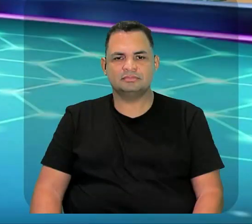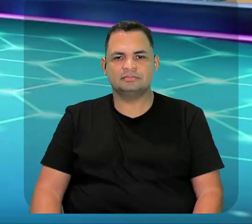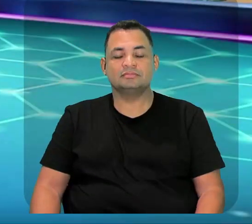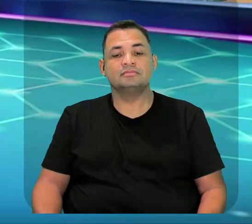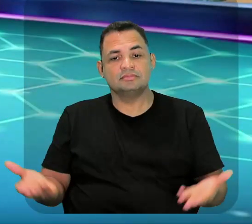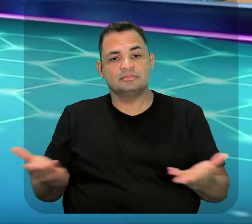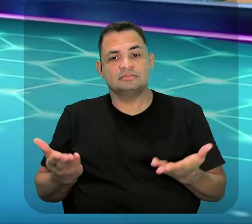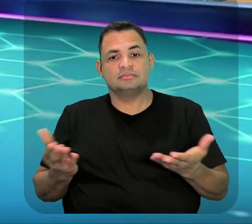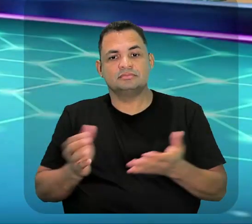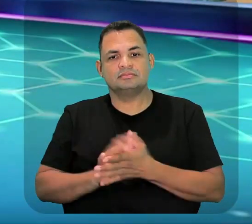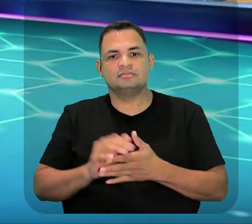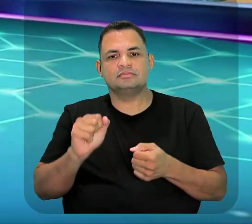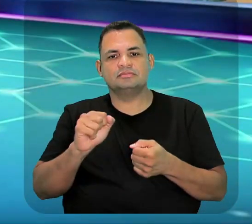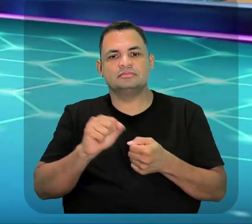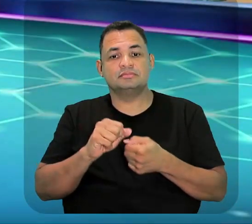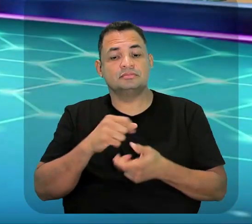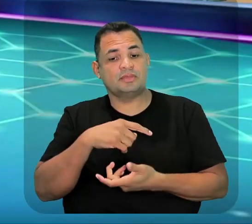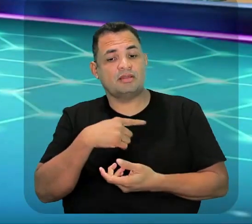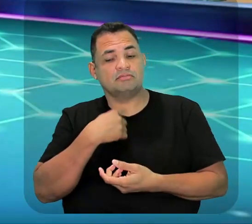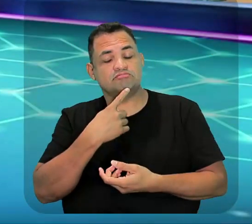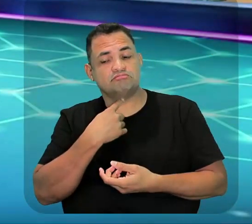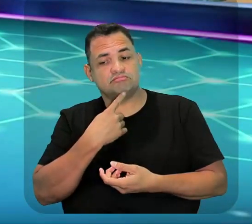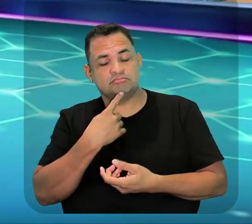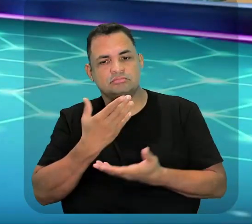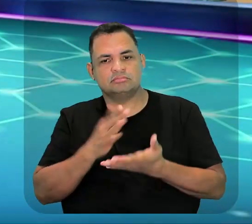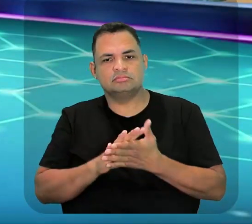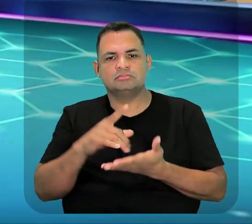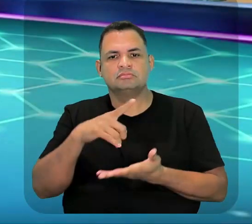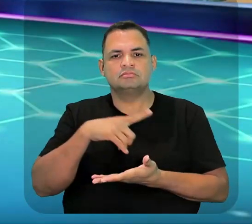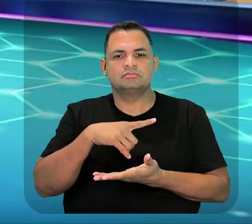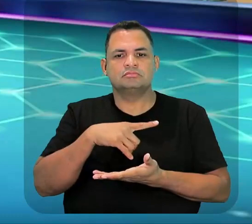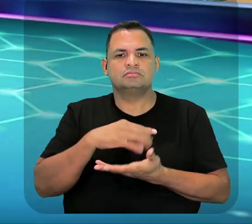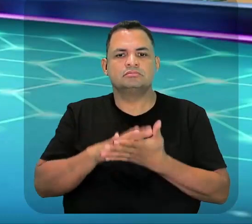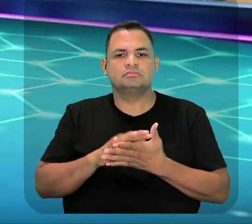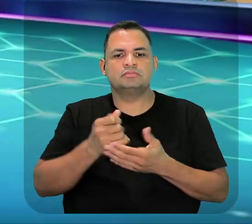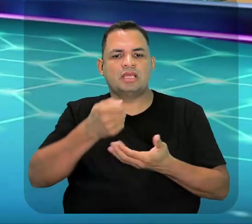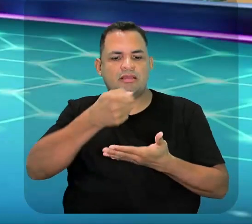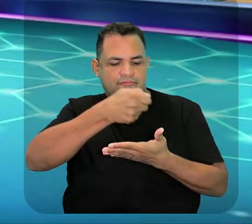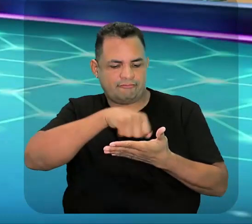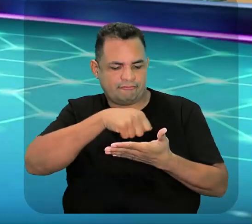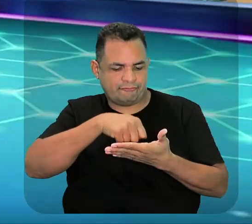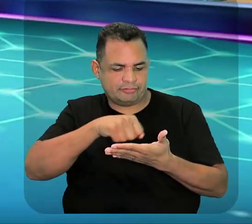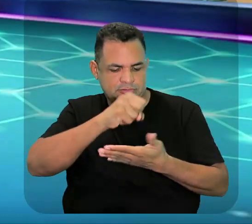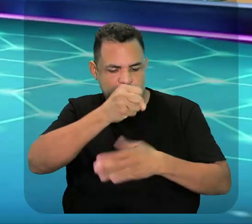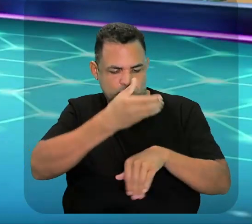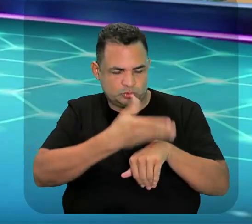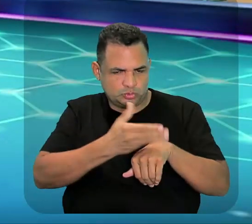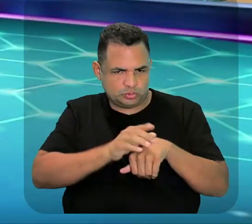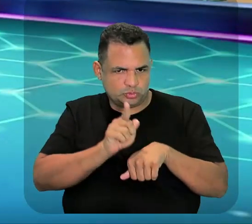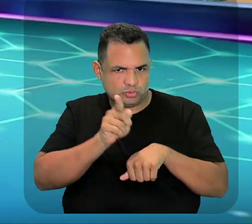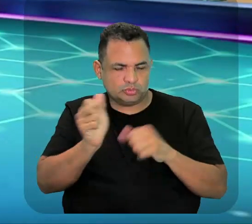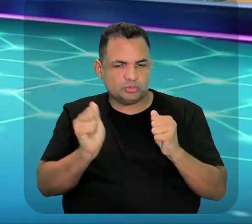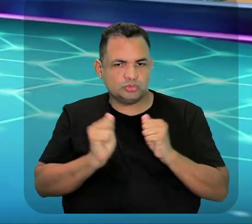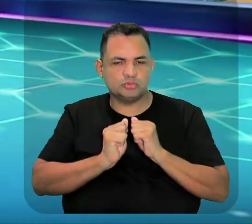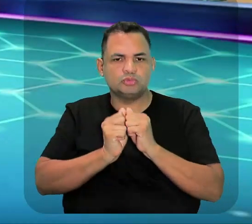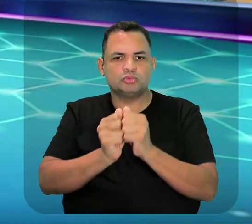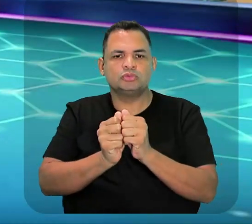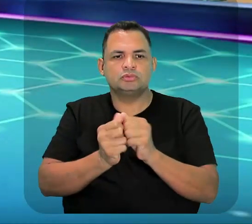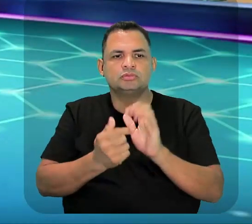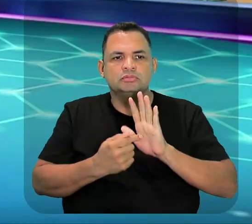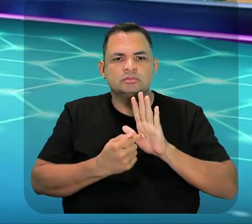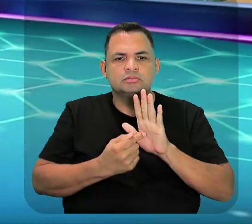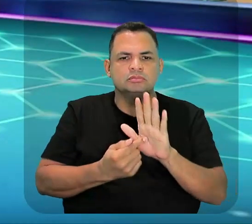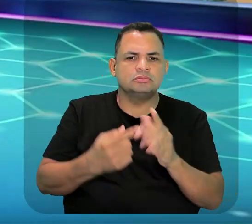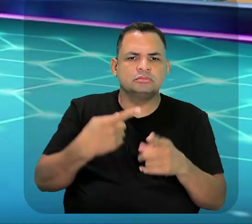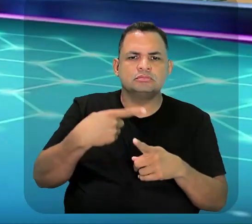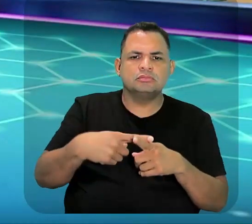E agora a gente vai fazer o nosso Tirando Dúvidas, onde a gente vai resolver os exercícios junto com vocês,